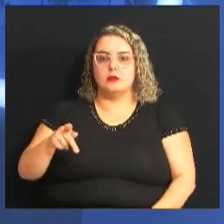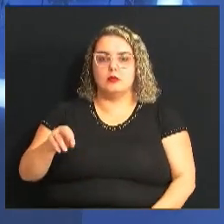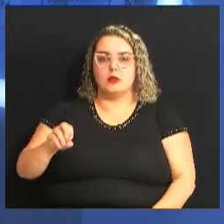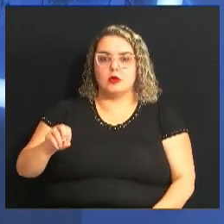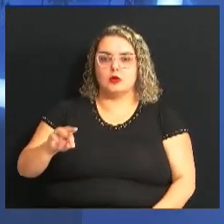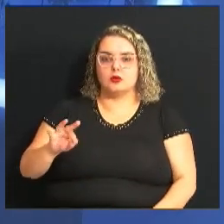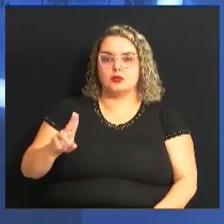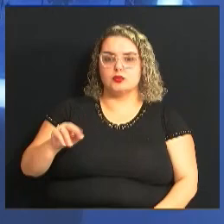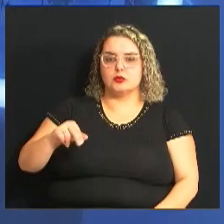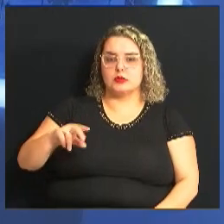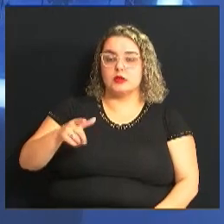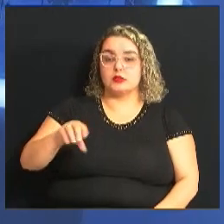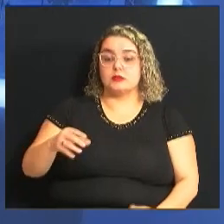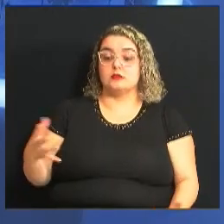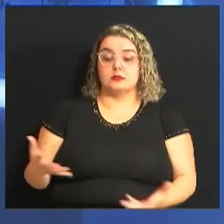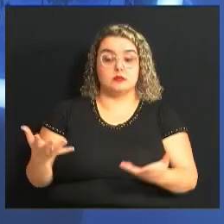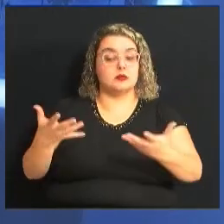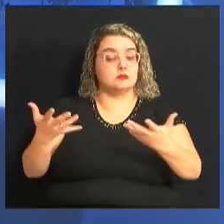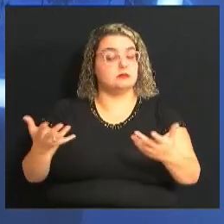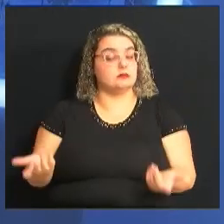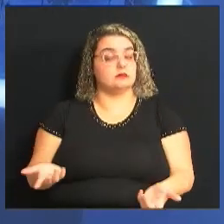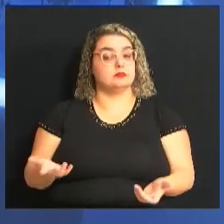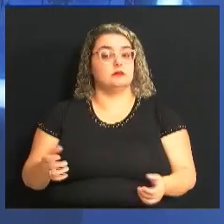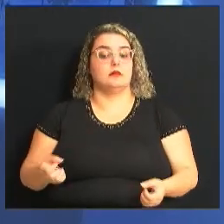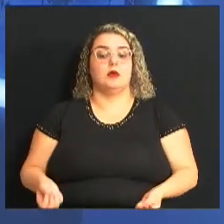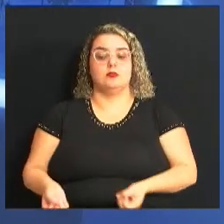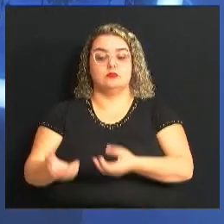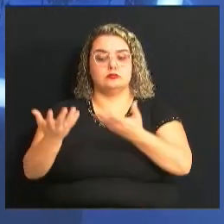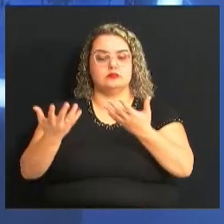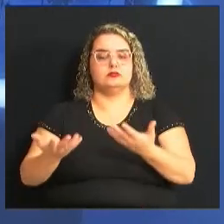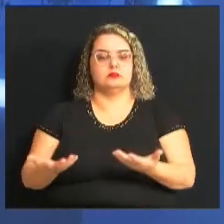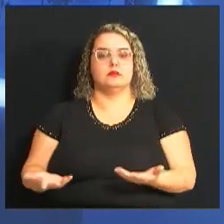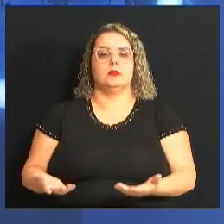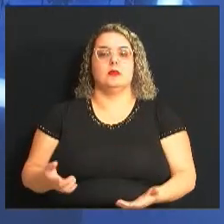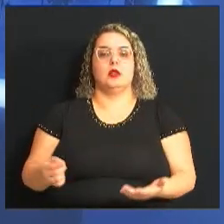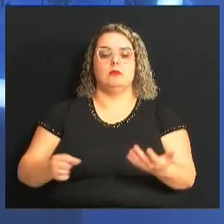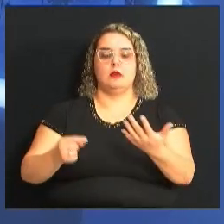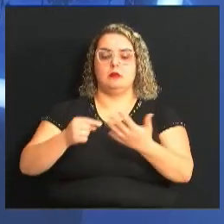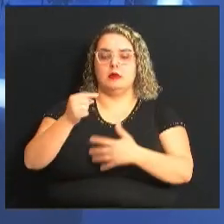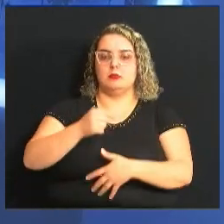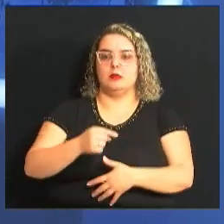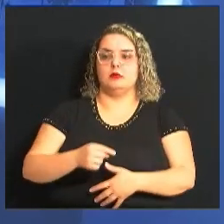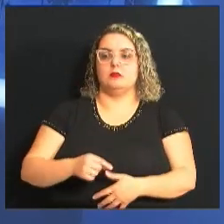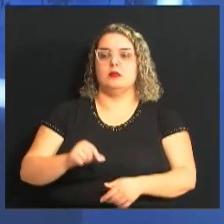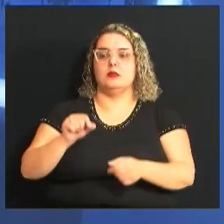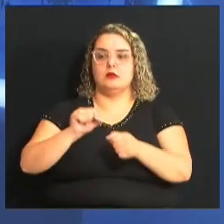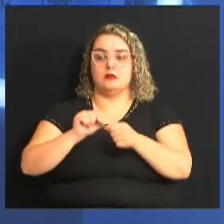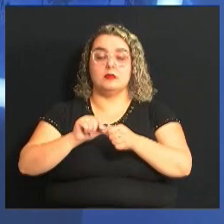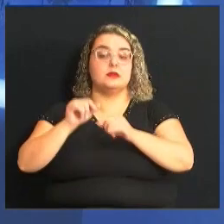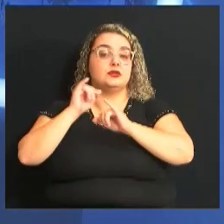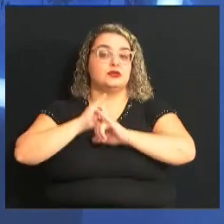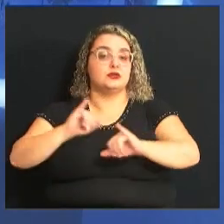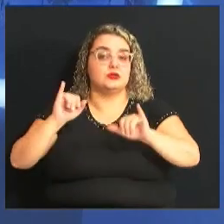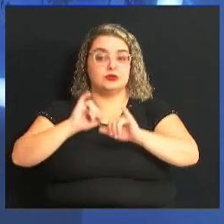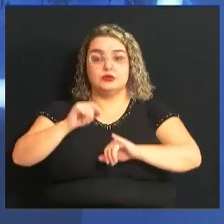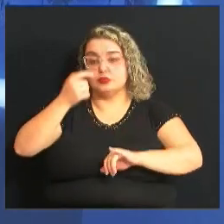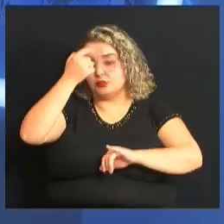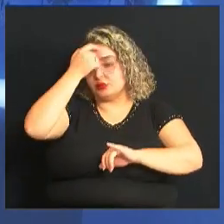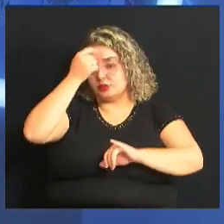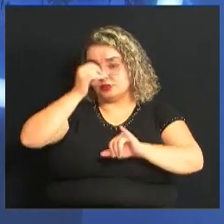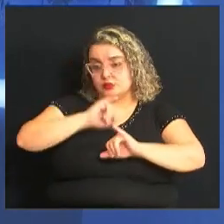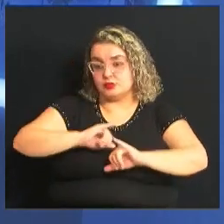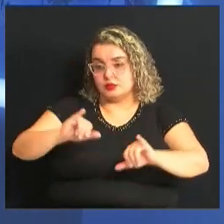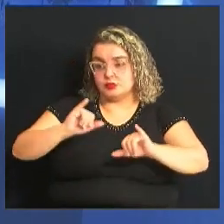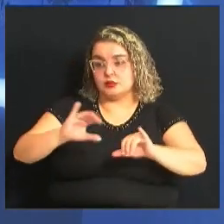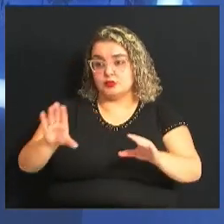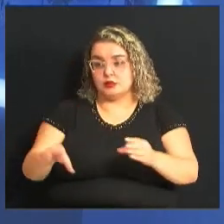fomentando iniciativas. Entre estas estão, a realização de campanhas de conscientização, implementação